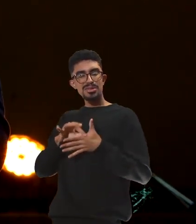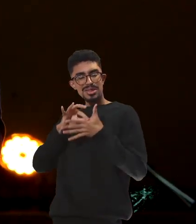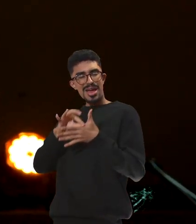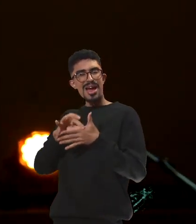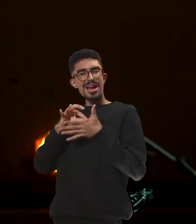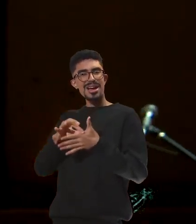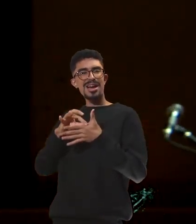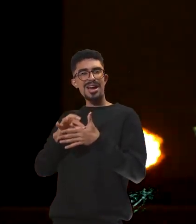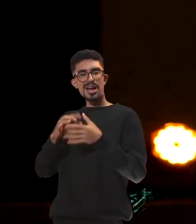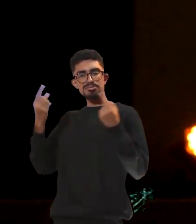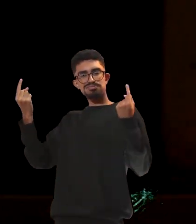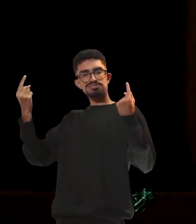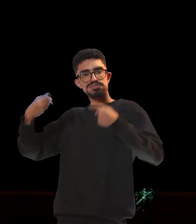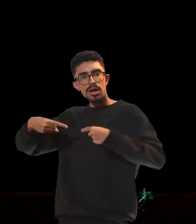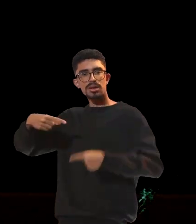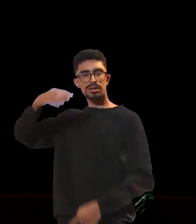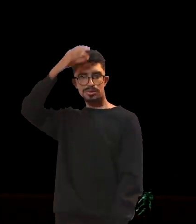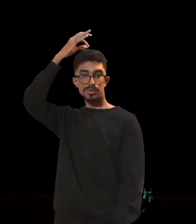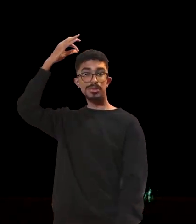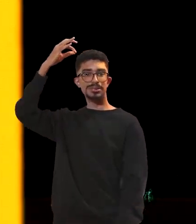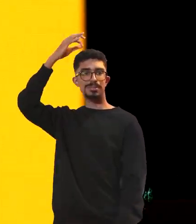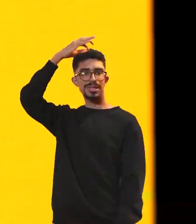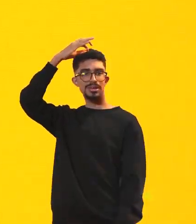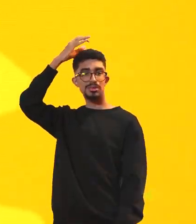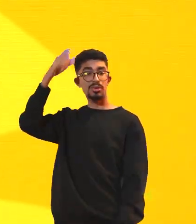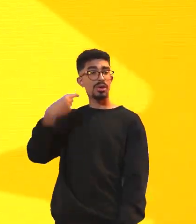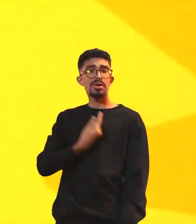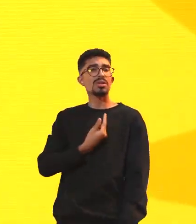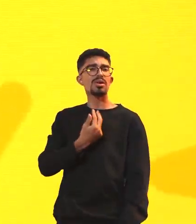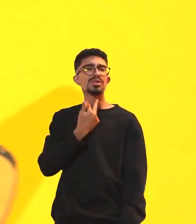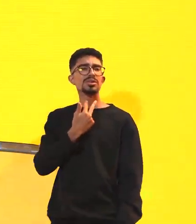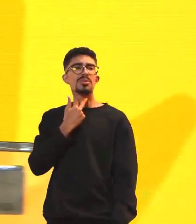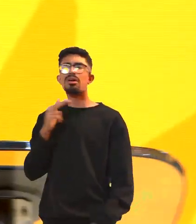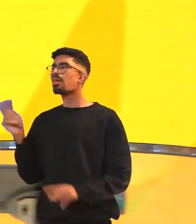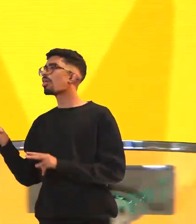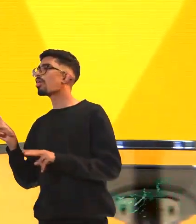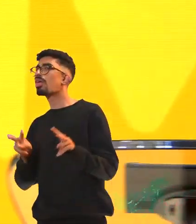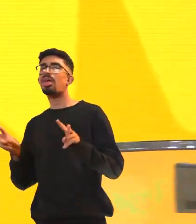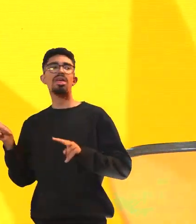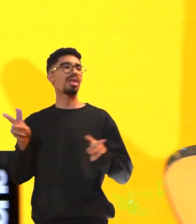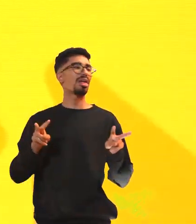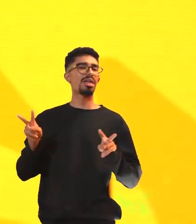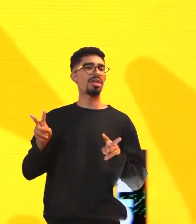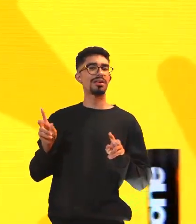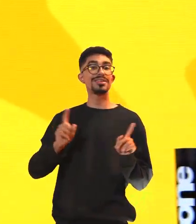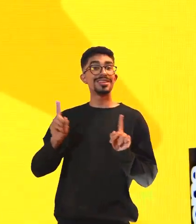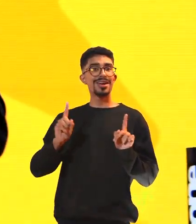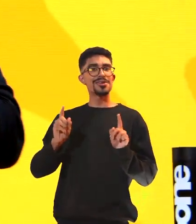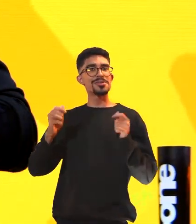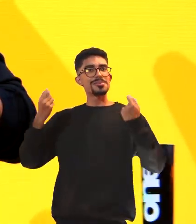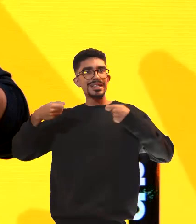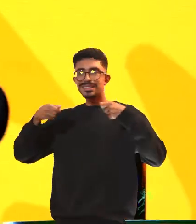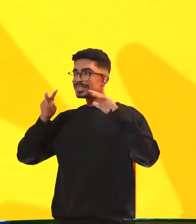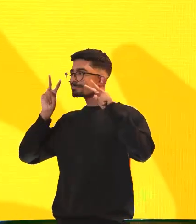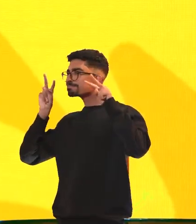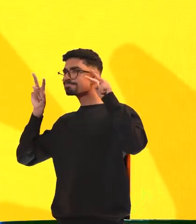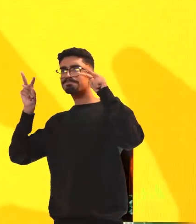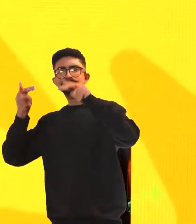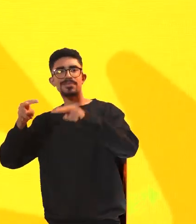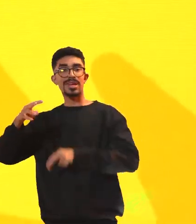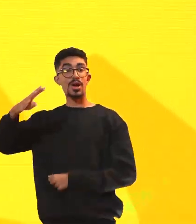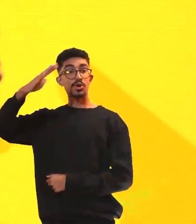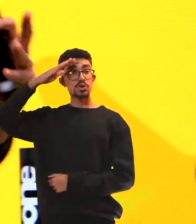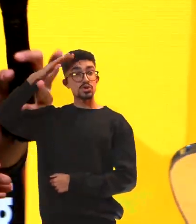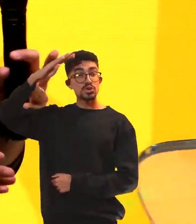ficar andando distraído no campo de batalha. Não dá para ficar andando distraído na internet. Não dá para ficar andando distraído assim, que legal. Soldado que anda distraído